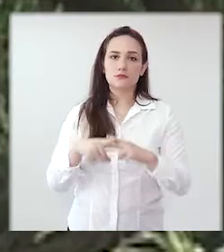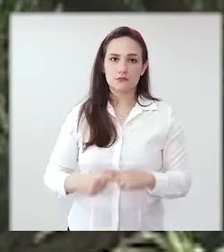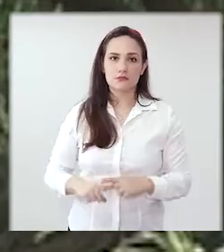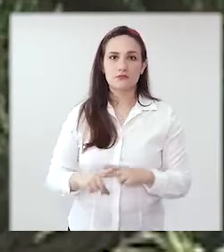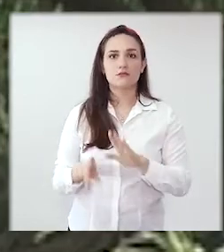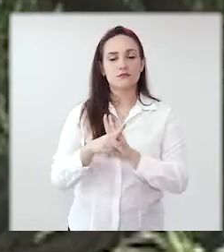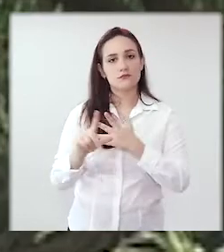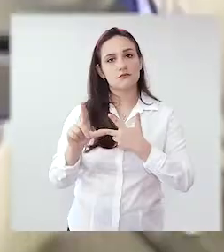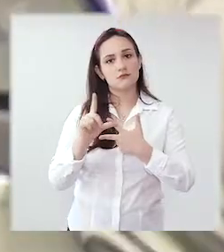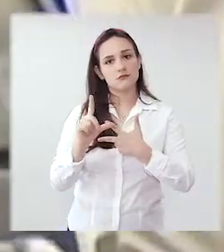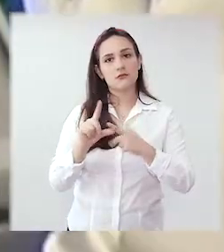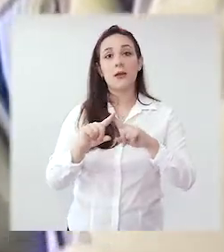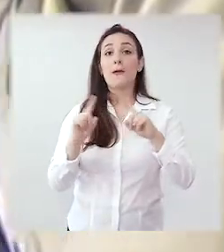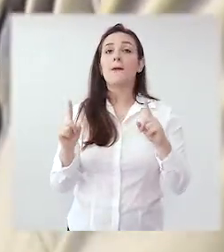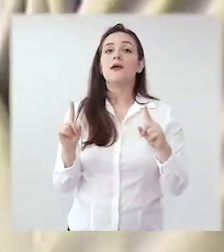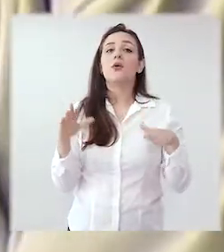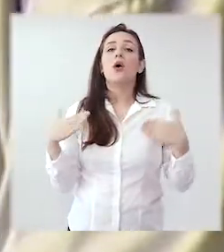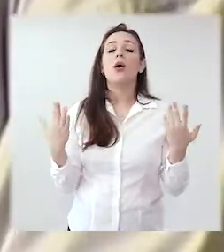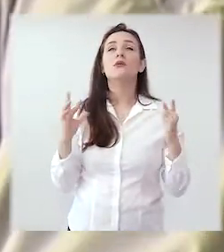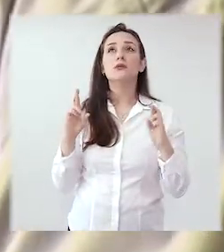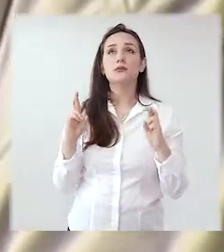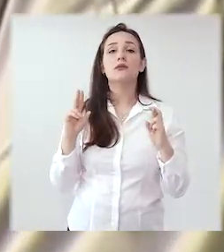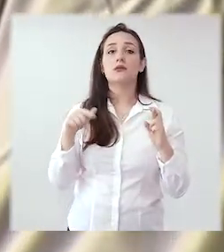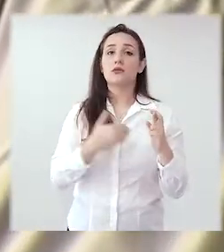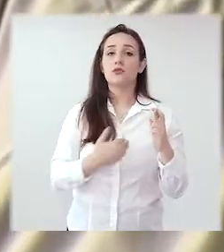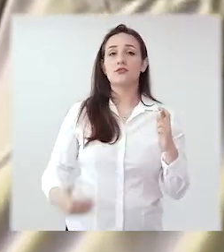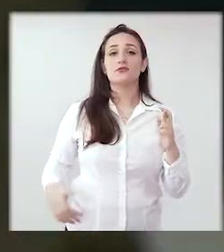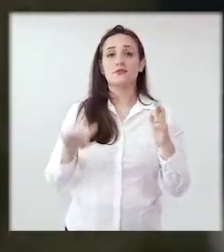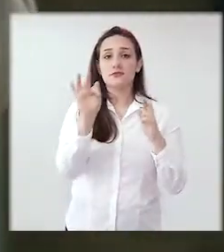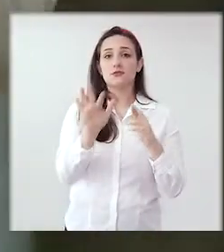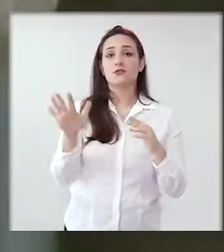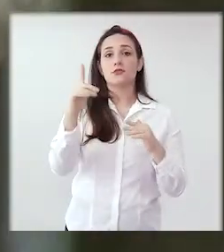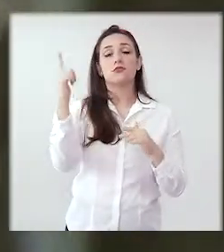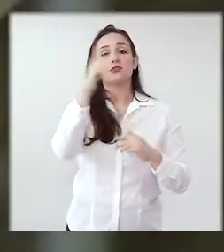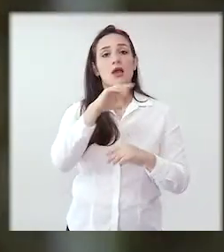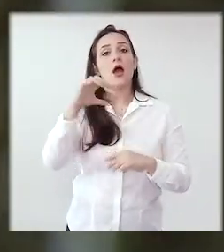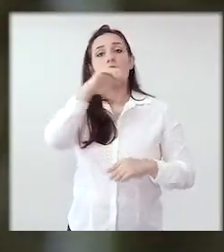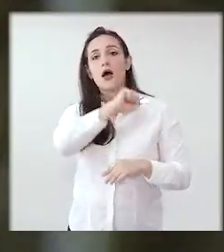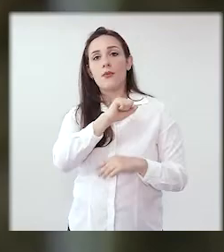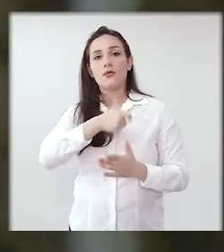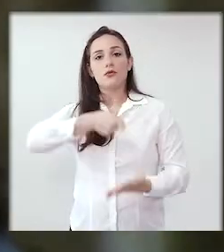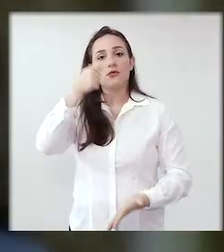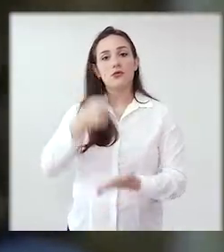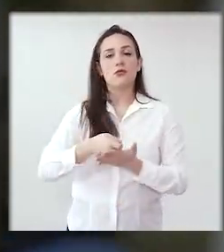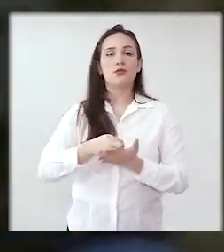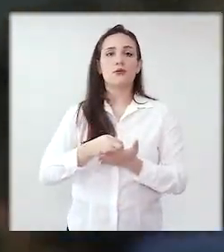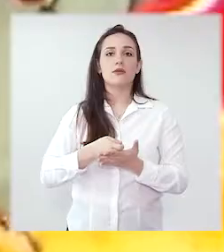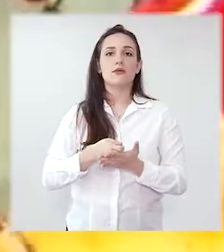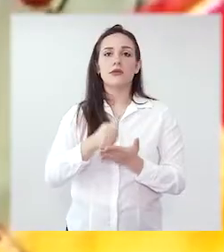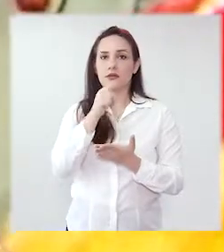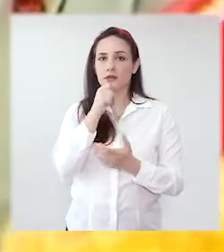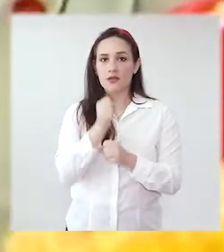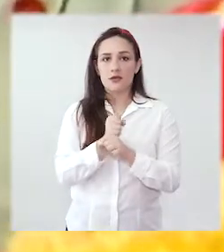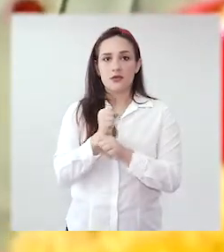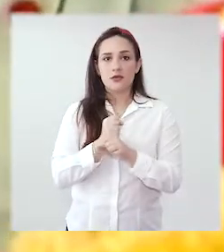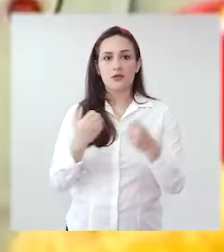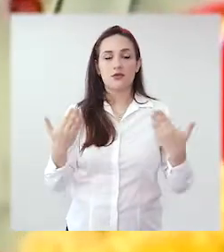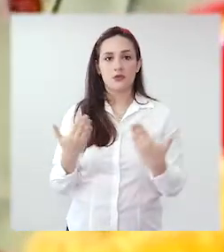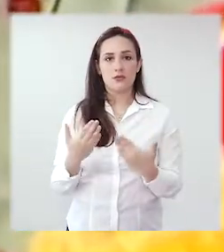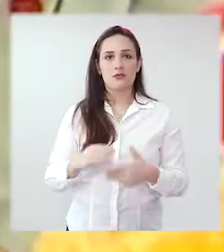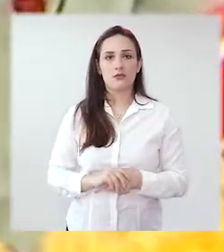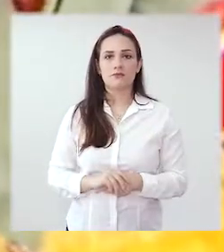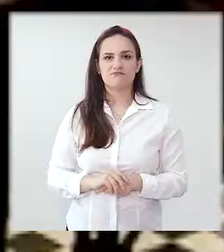pelo Legislativo, mas a expectativa do governo federal é que seja colocado em vigor ainda este